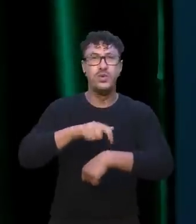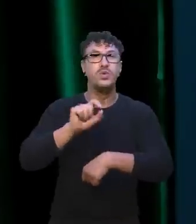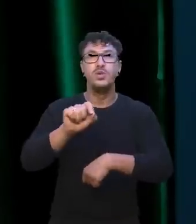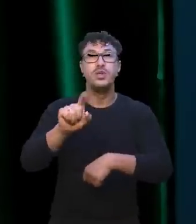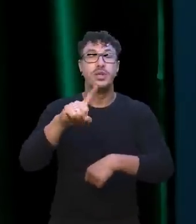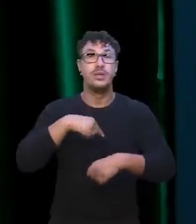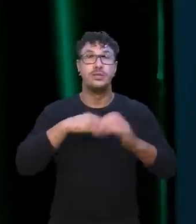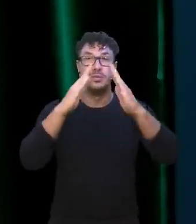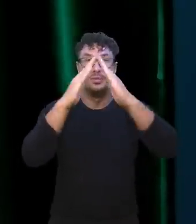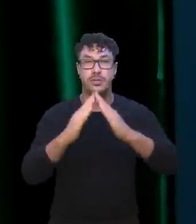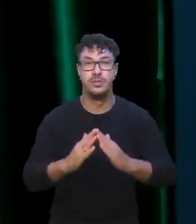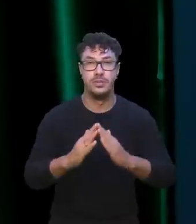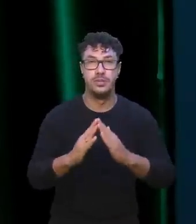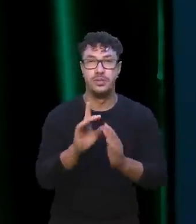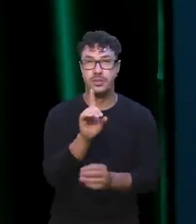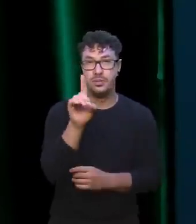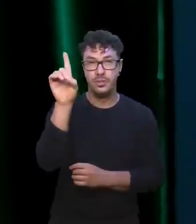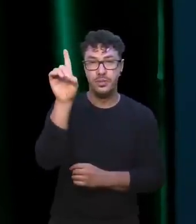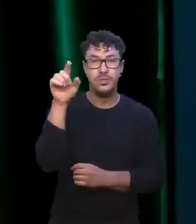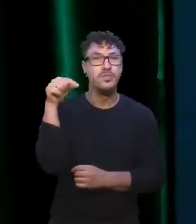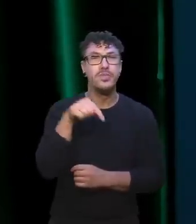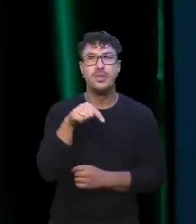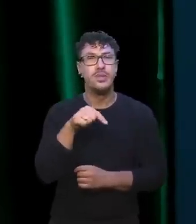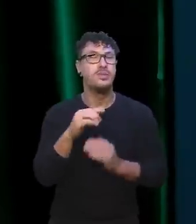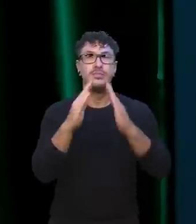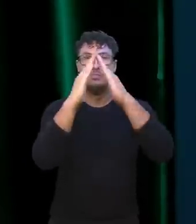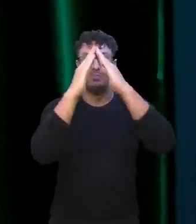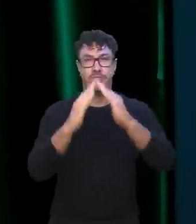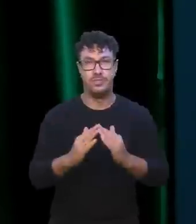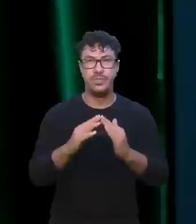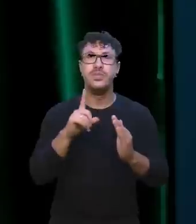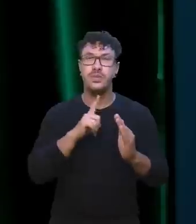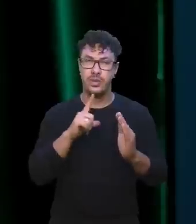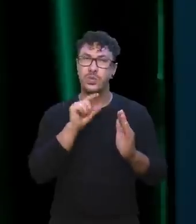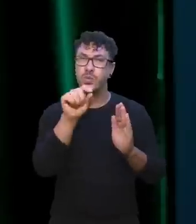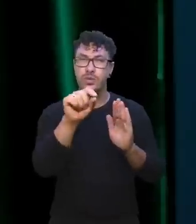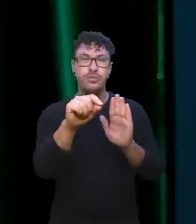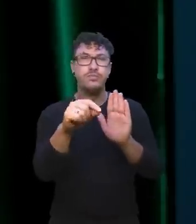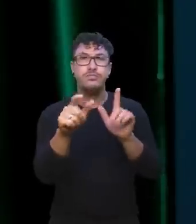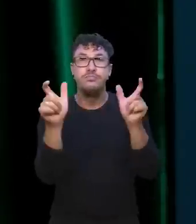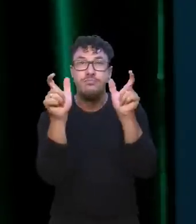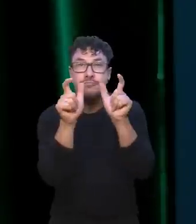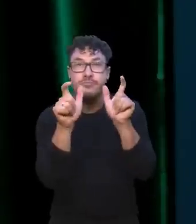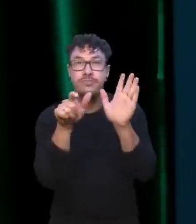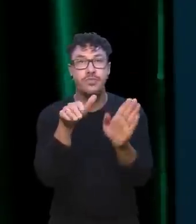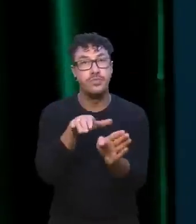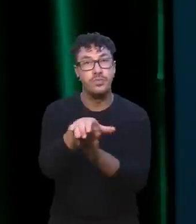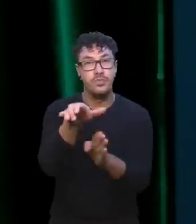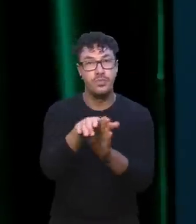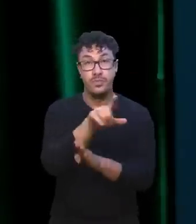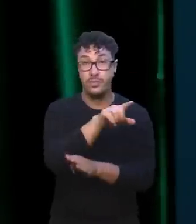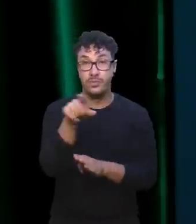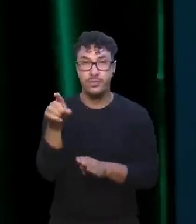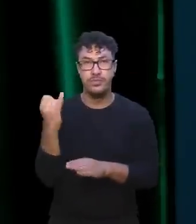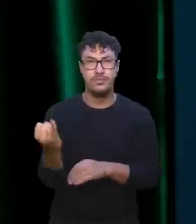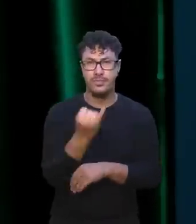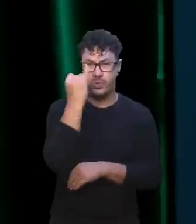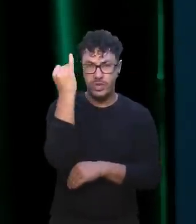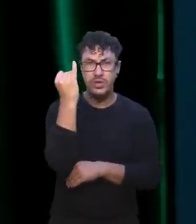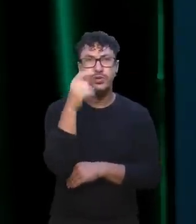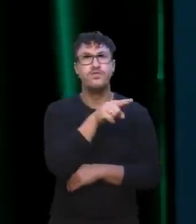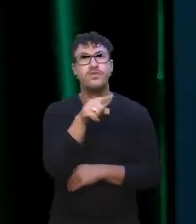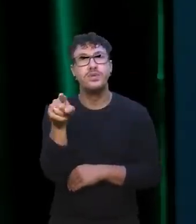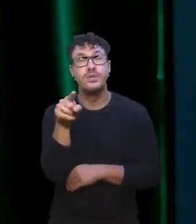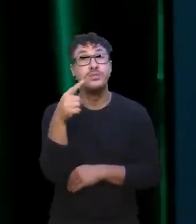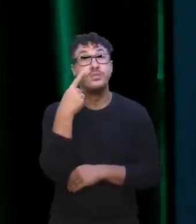de Deus, onde ali há algumas advertências também muito importantes para nós, para que possamos